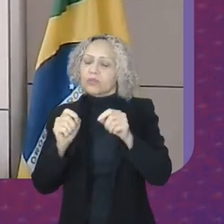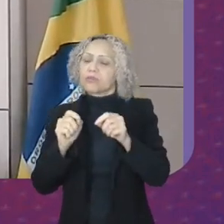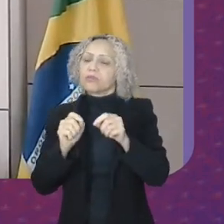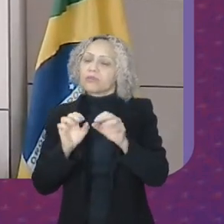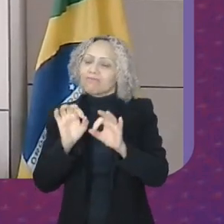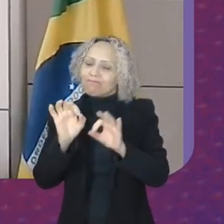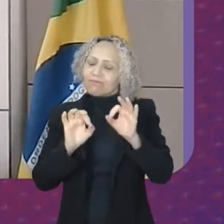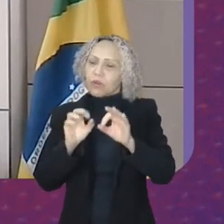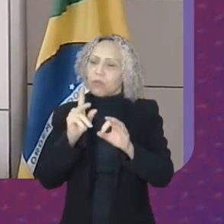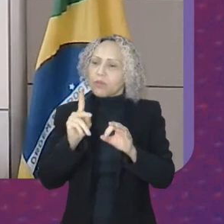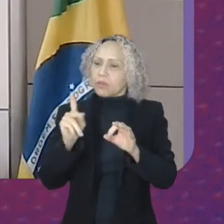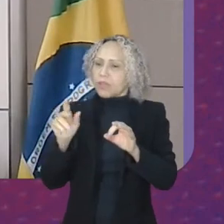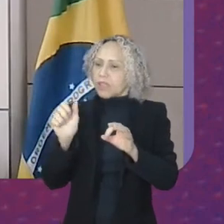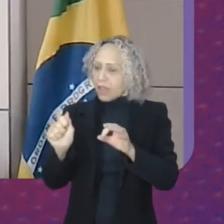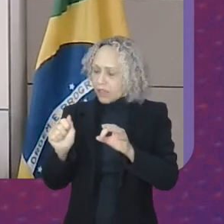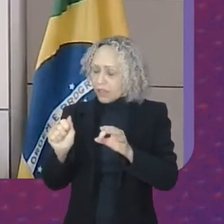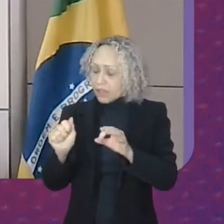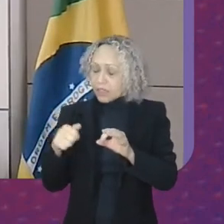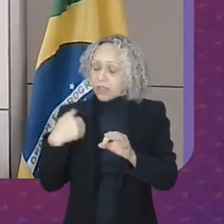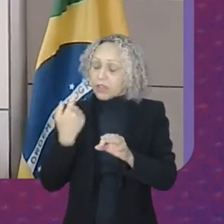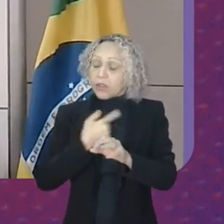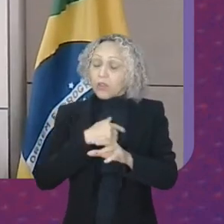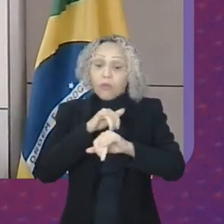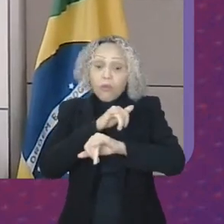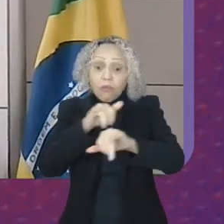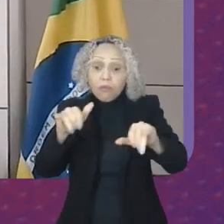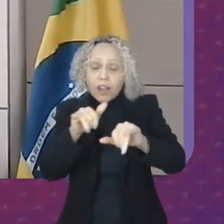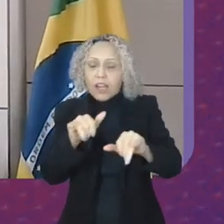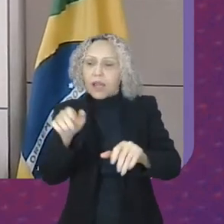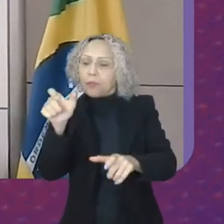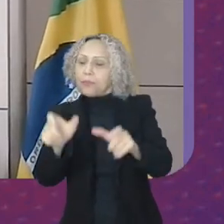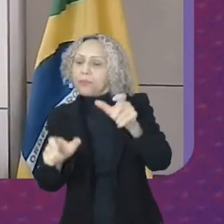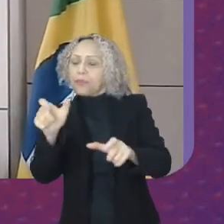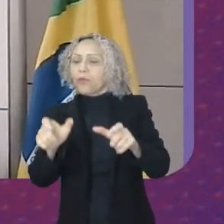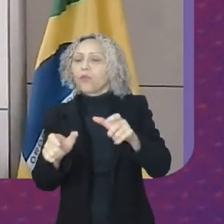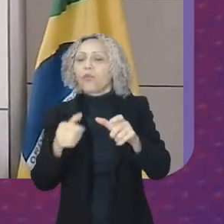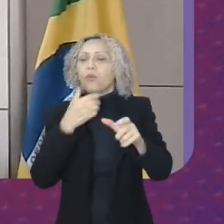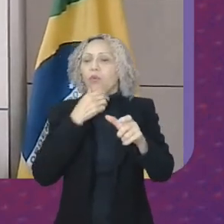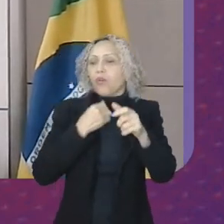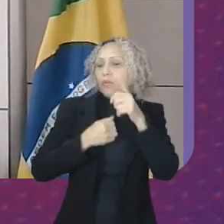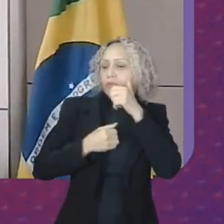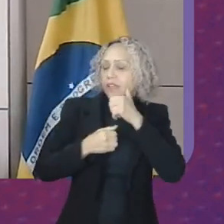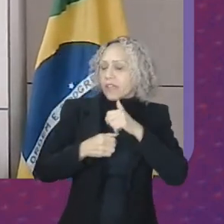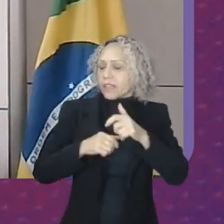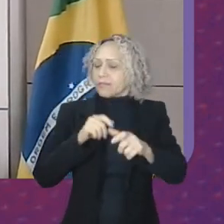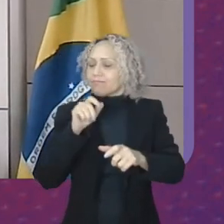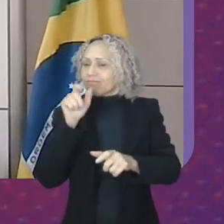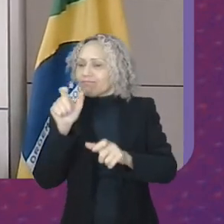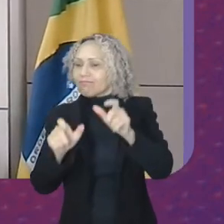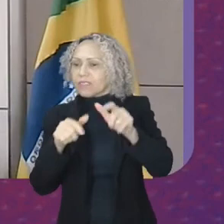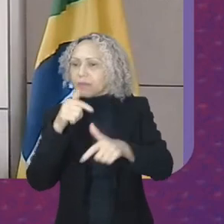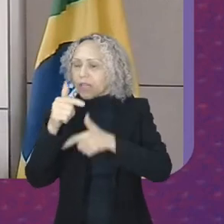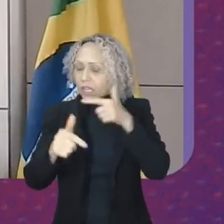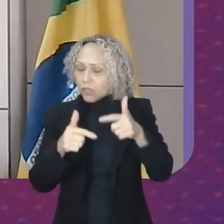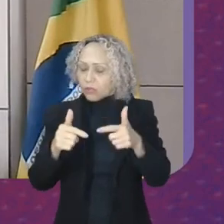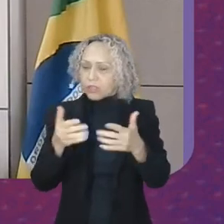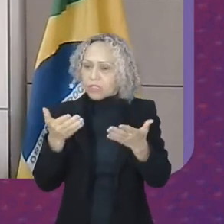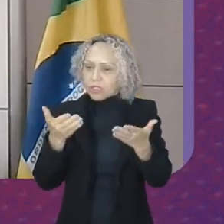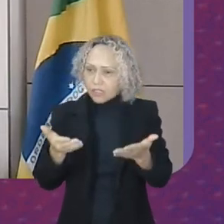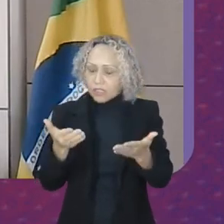Trabalhadores, das Trabalhadoras, que eles indiquem emenda ao Ministério das Mulheres. Isso